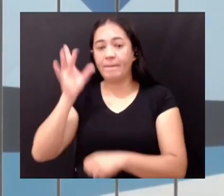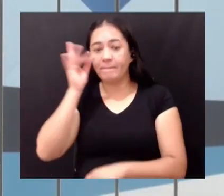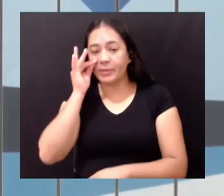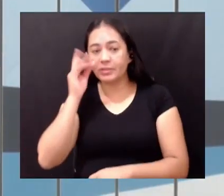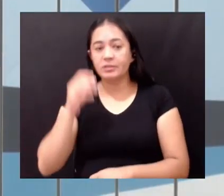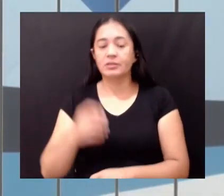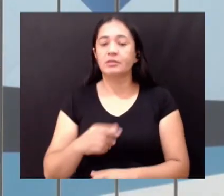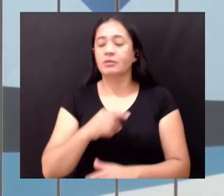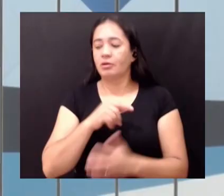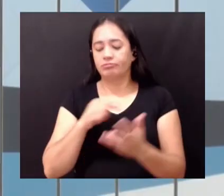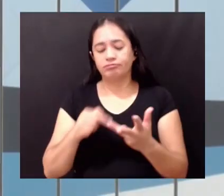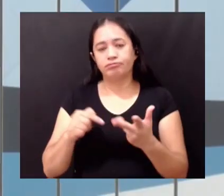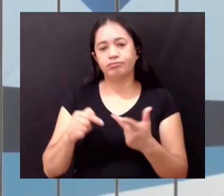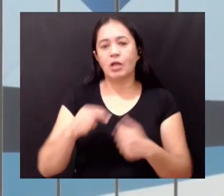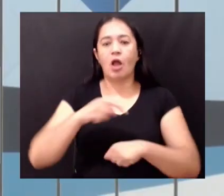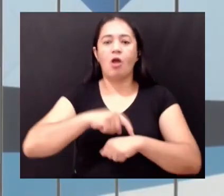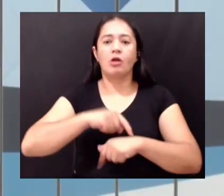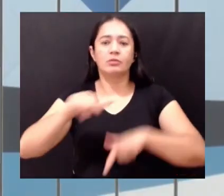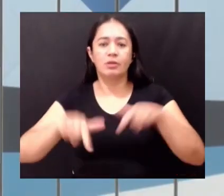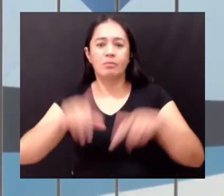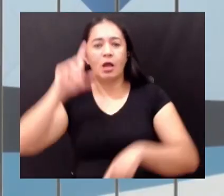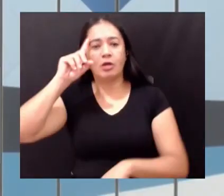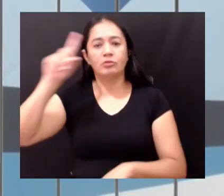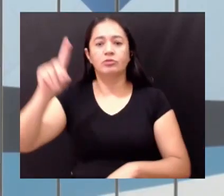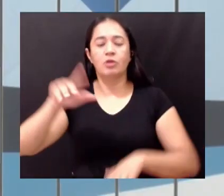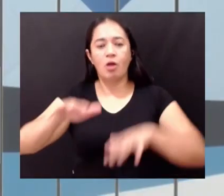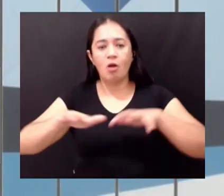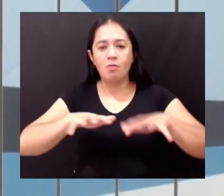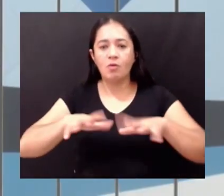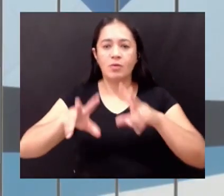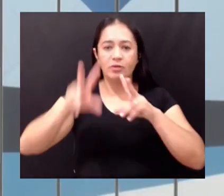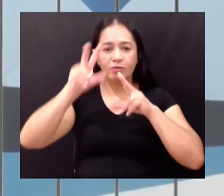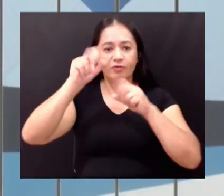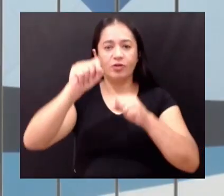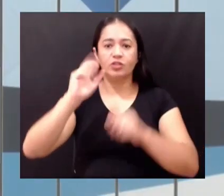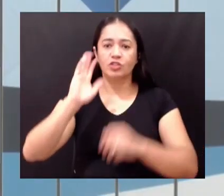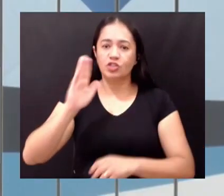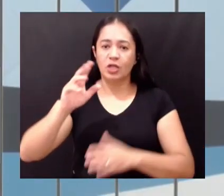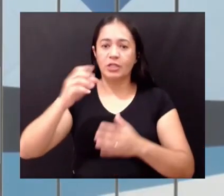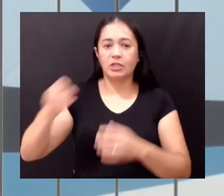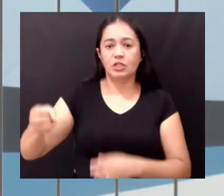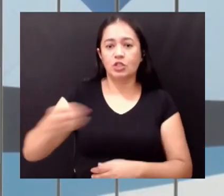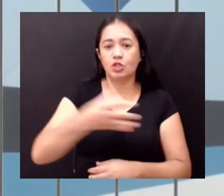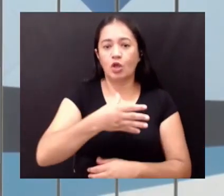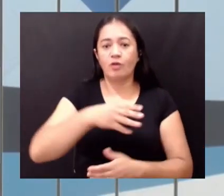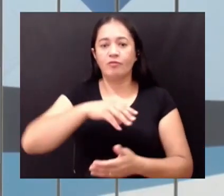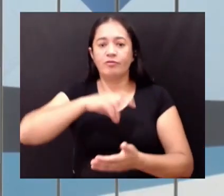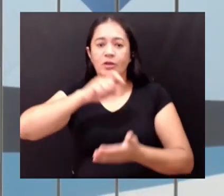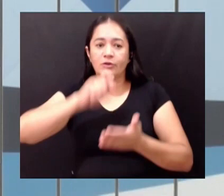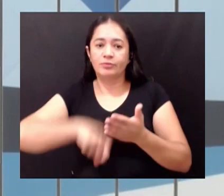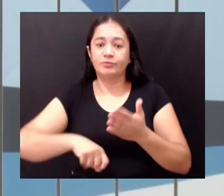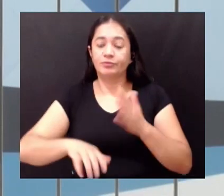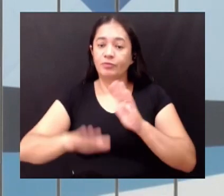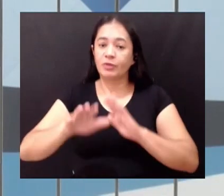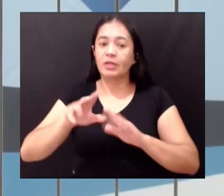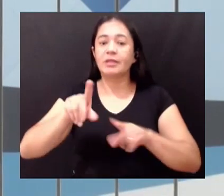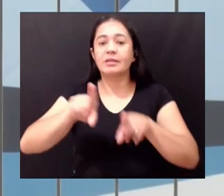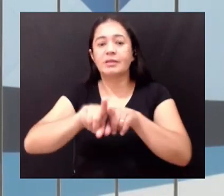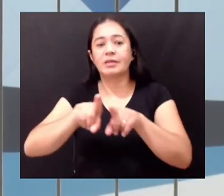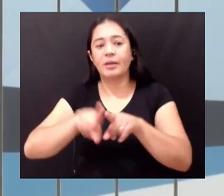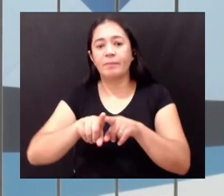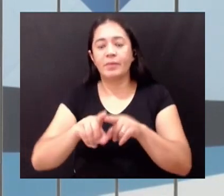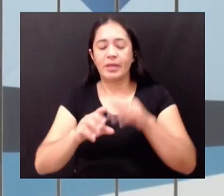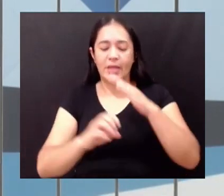horários. Então, um movimento bem forte vem já das novas contratações. E aí tem um cuidado que as empresas têm que ter, né? Como é que eu contrato